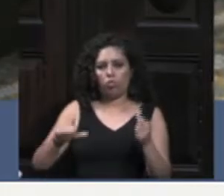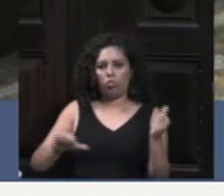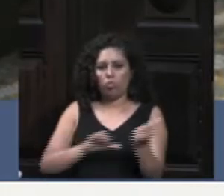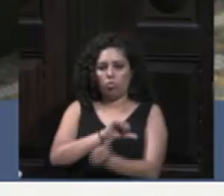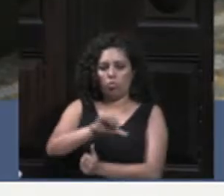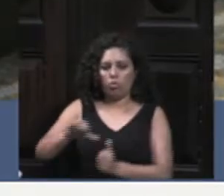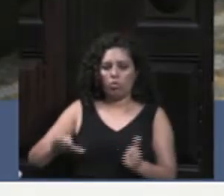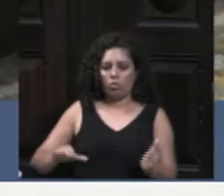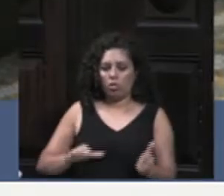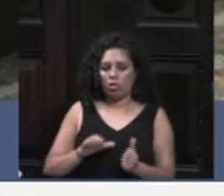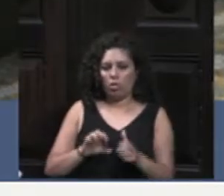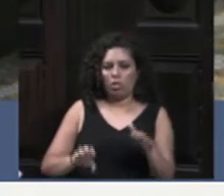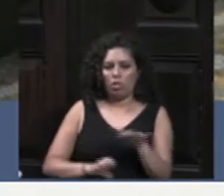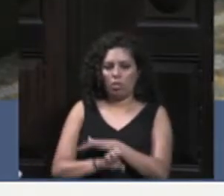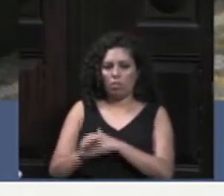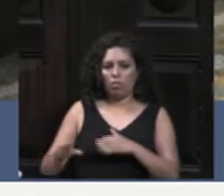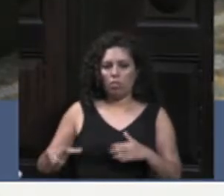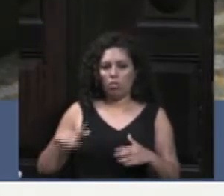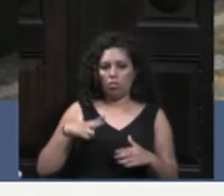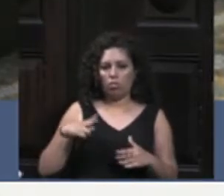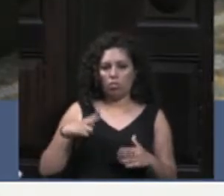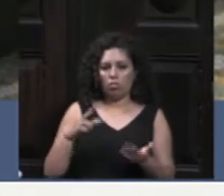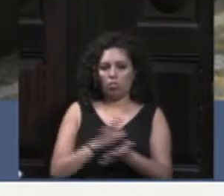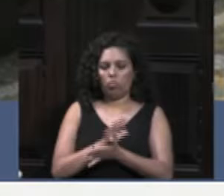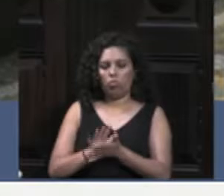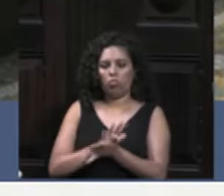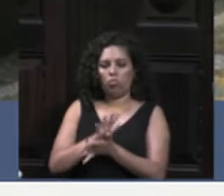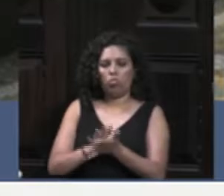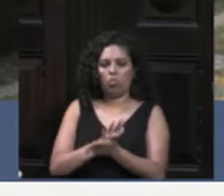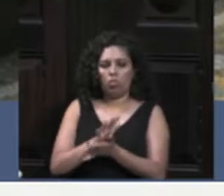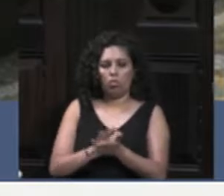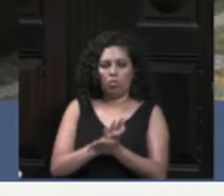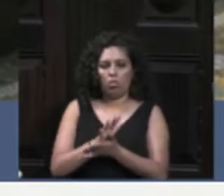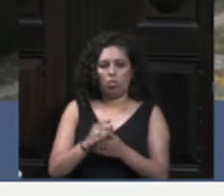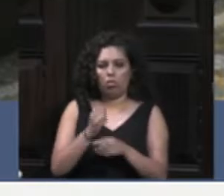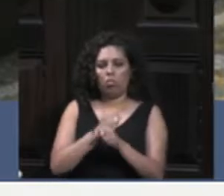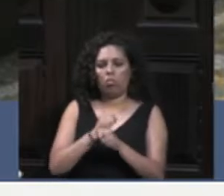da Eletrobras na legislatura